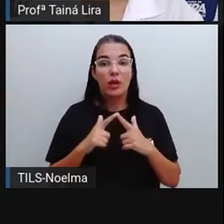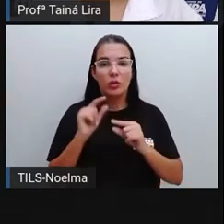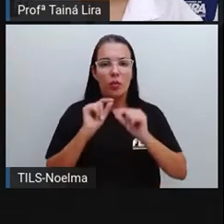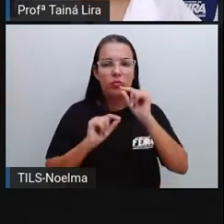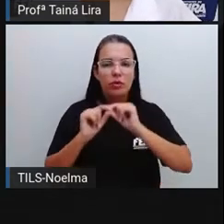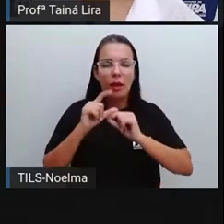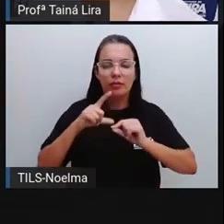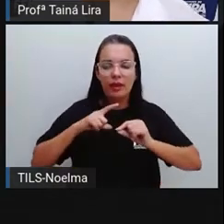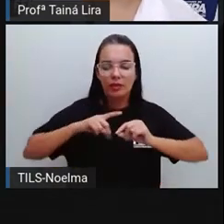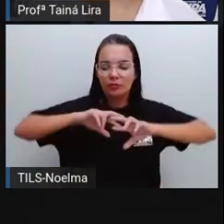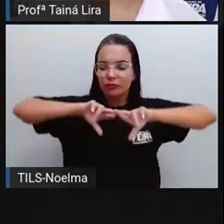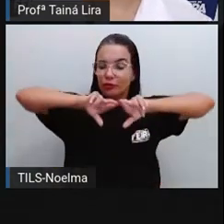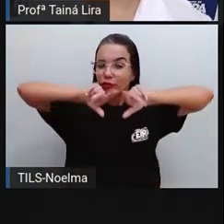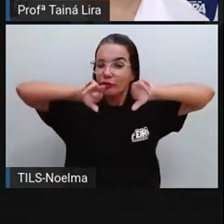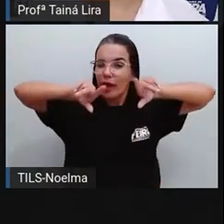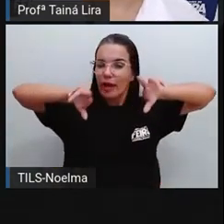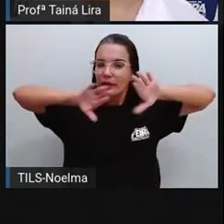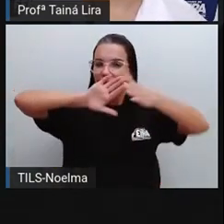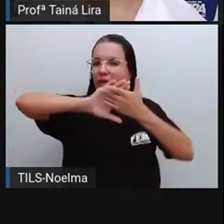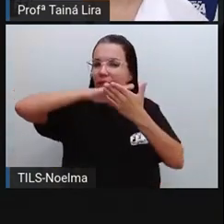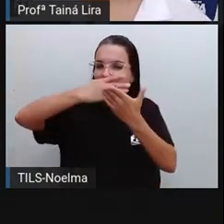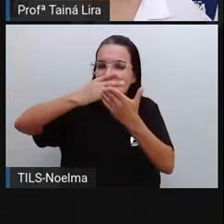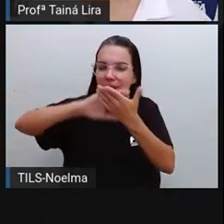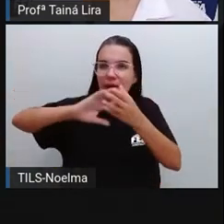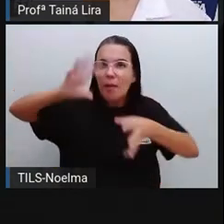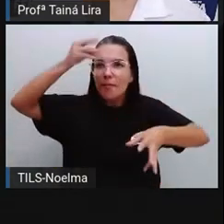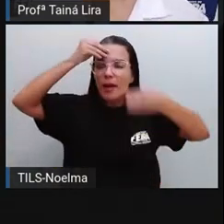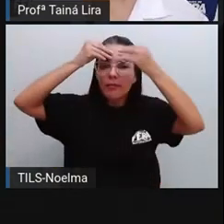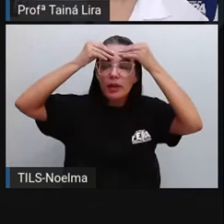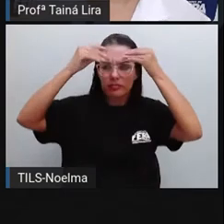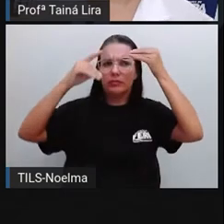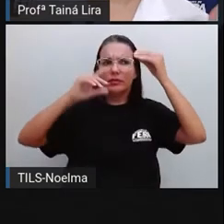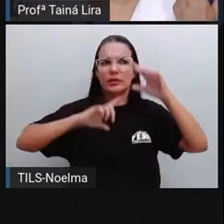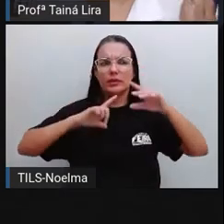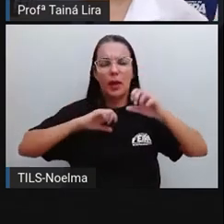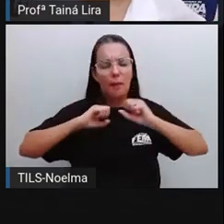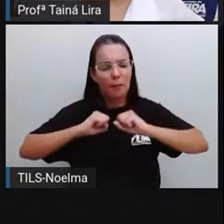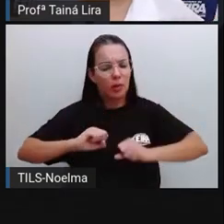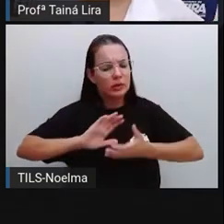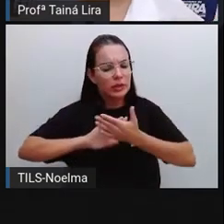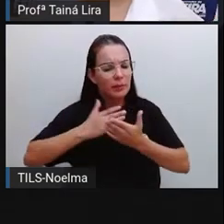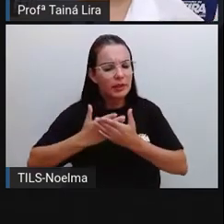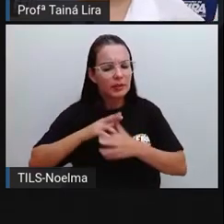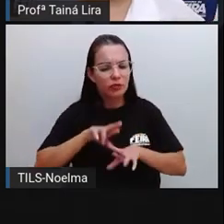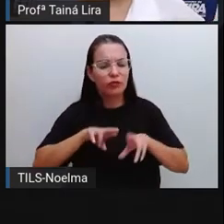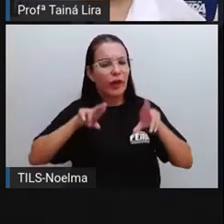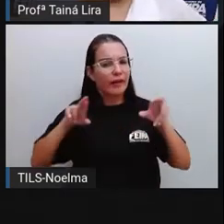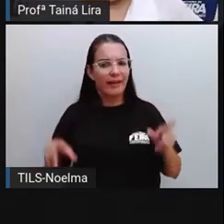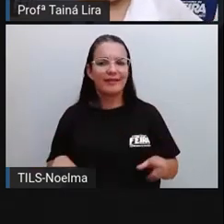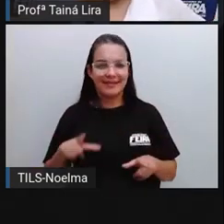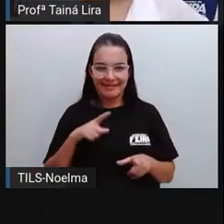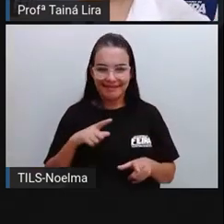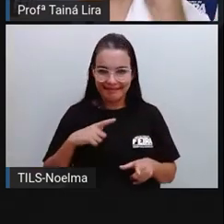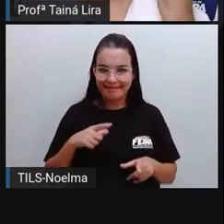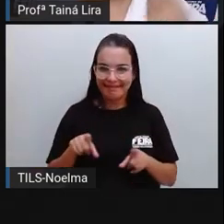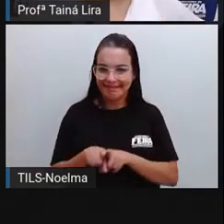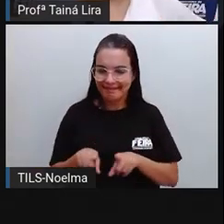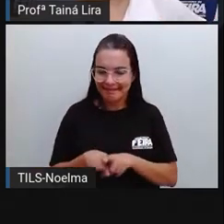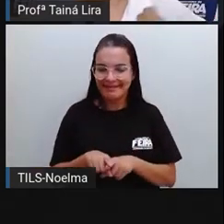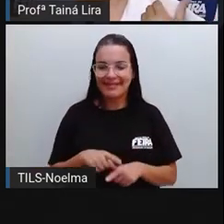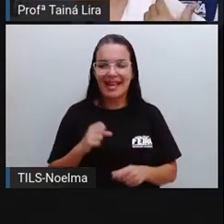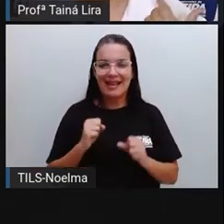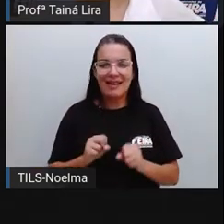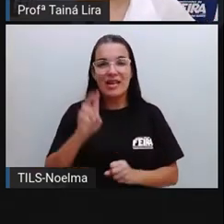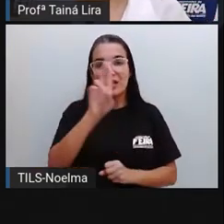múltiplas interpretações. Então, muitas vezes em uma campanha, ela pode ter mais de uma interpretação, tá? Então ele pode